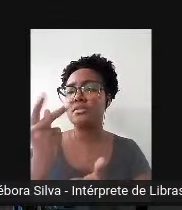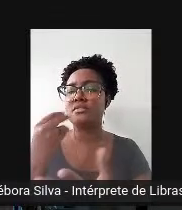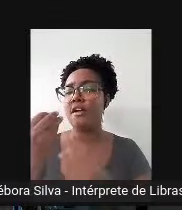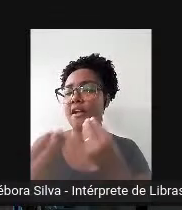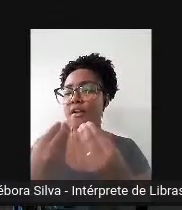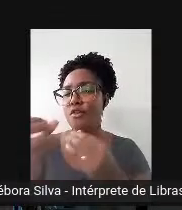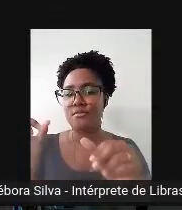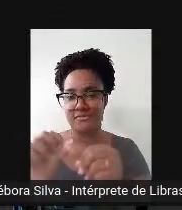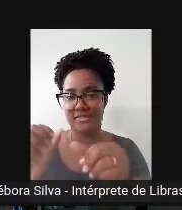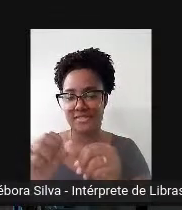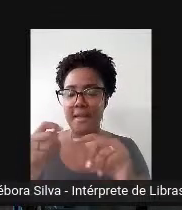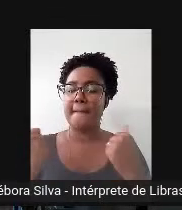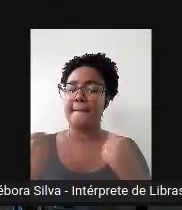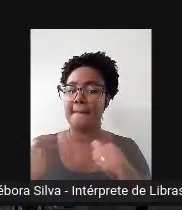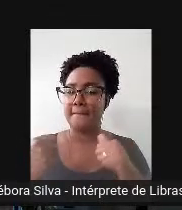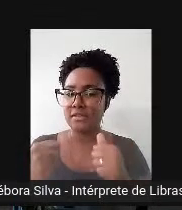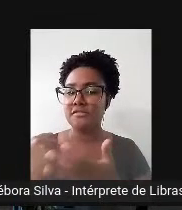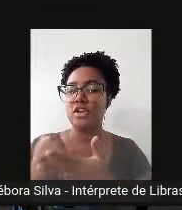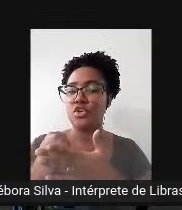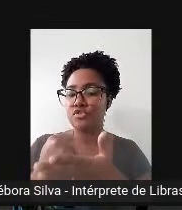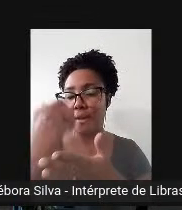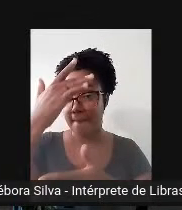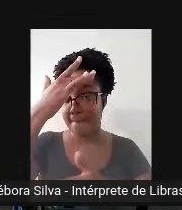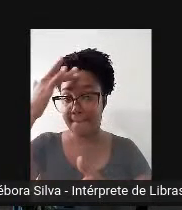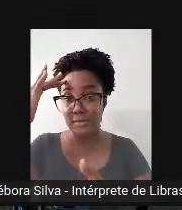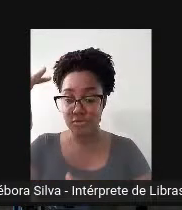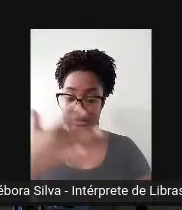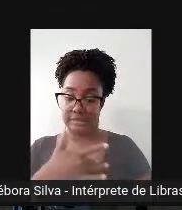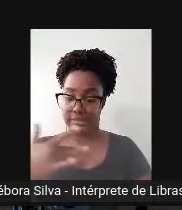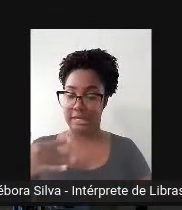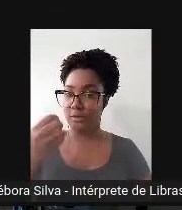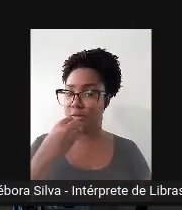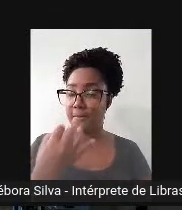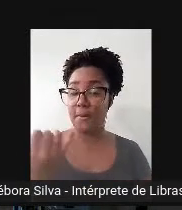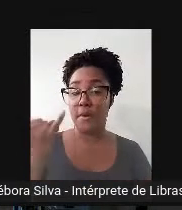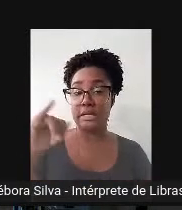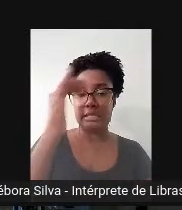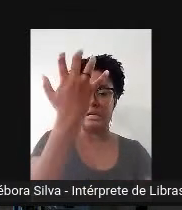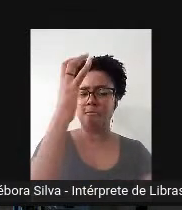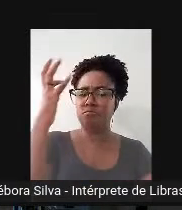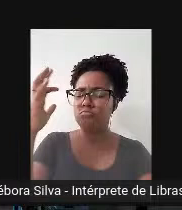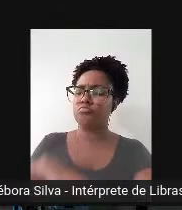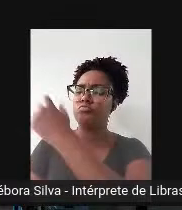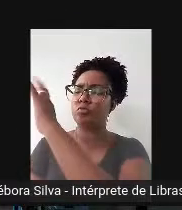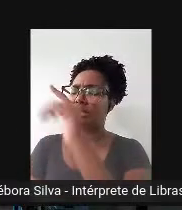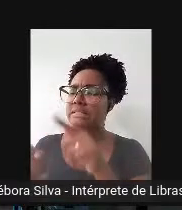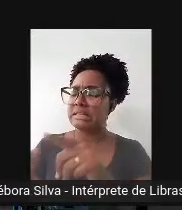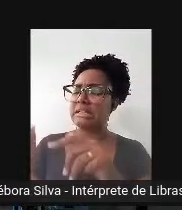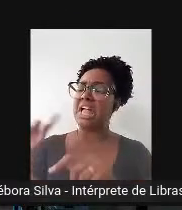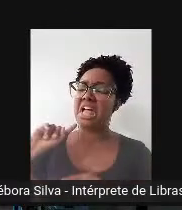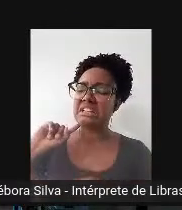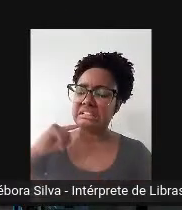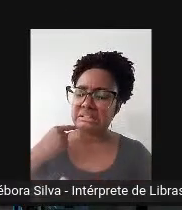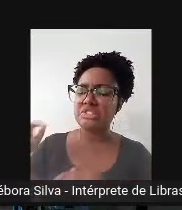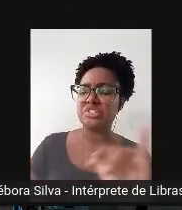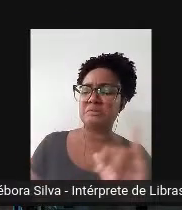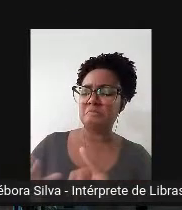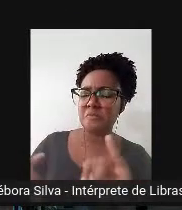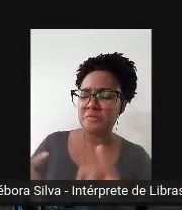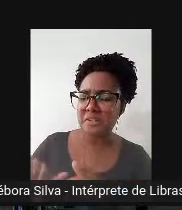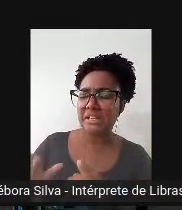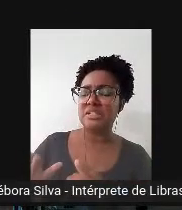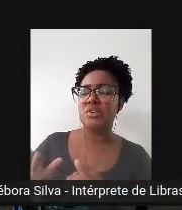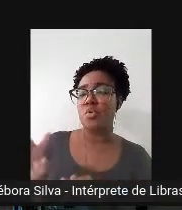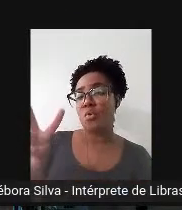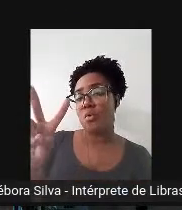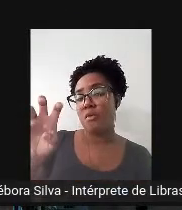natureza saudável em gente saudável. Se a natureza não está saudável, se a natureza está contaminada, se a natureza está cheia de veneno, cheia